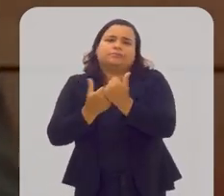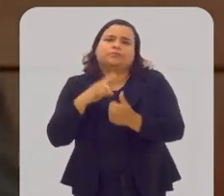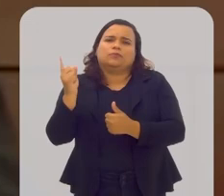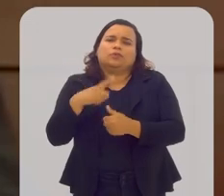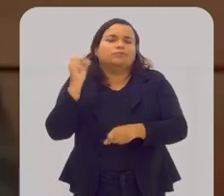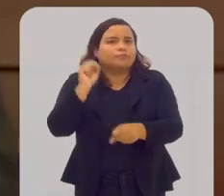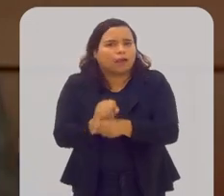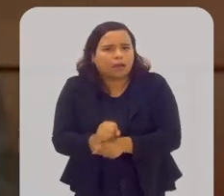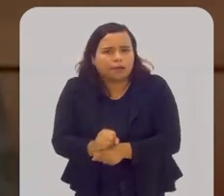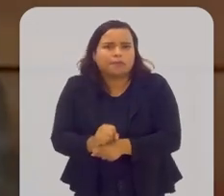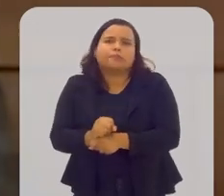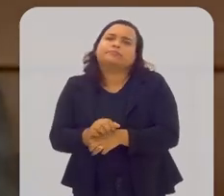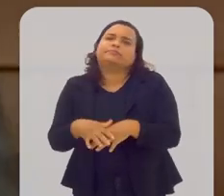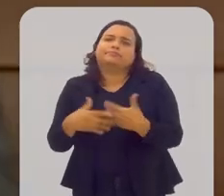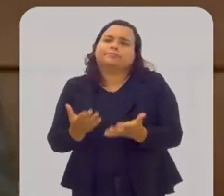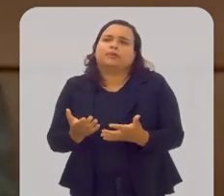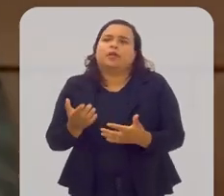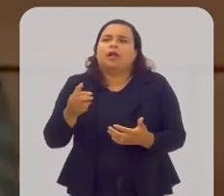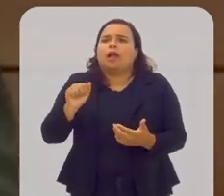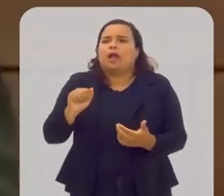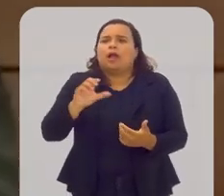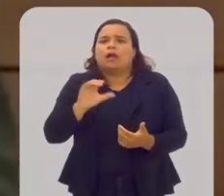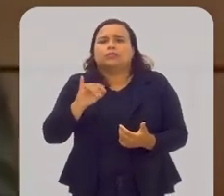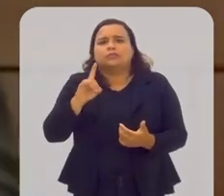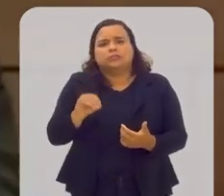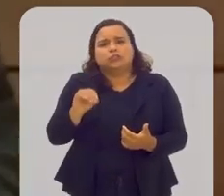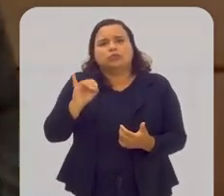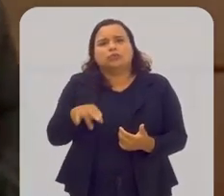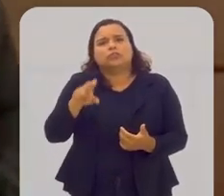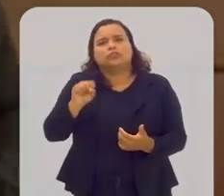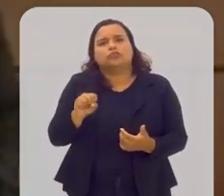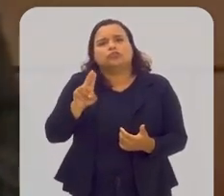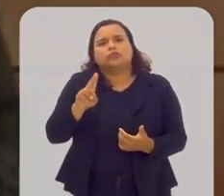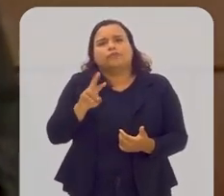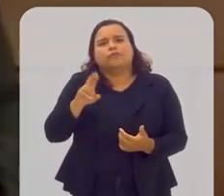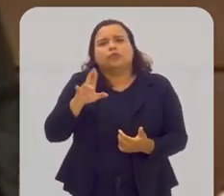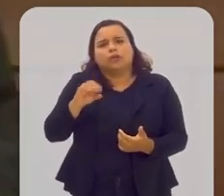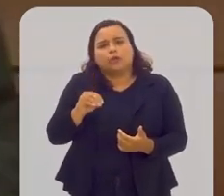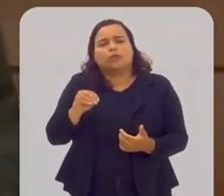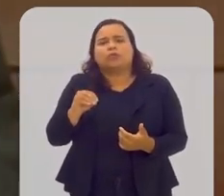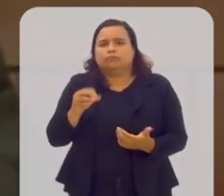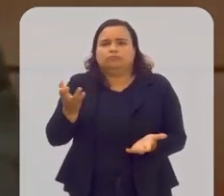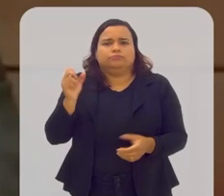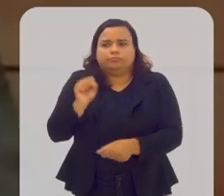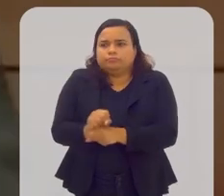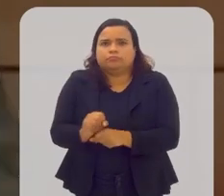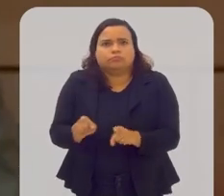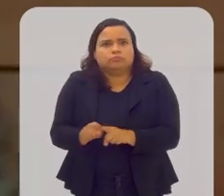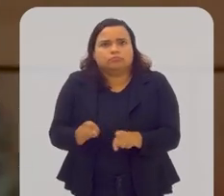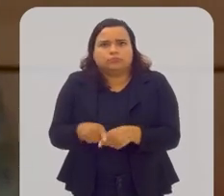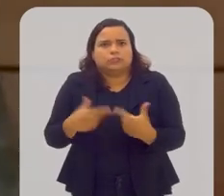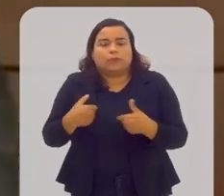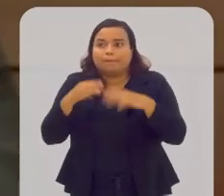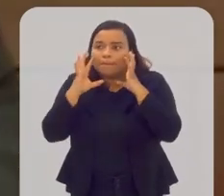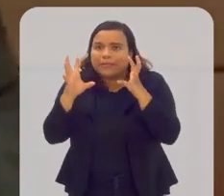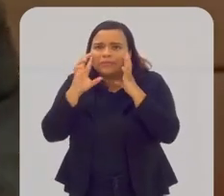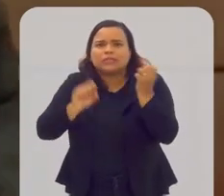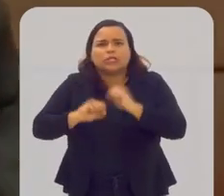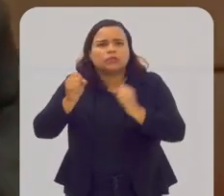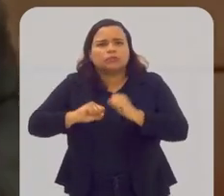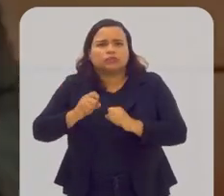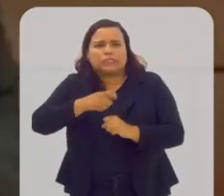insumo farmacêutico ativo, e paramos de produzir ácido sulfúrico, não se produz mais no país. Então, não tem como não pensar desenvolvimento se não pensar nessa